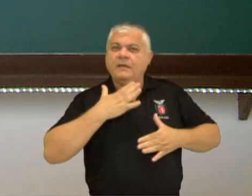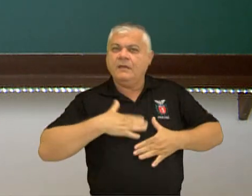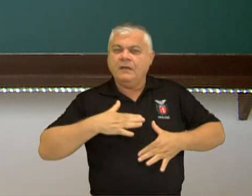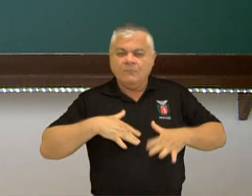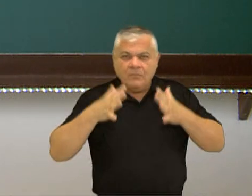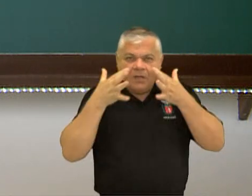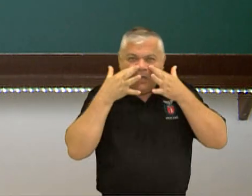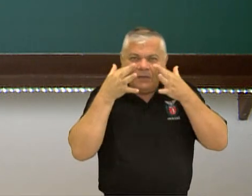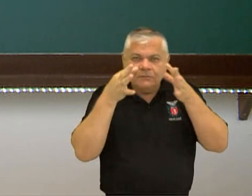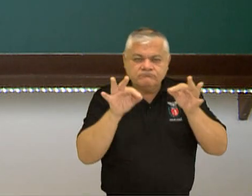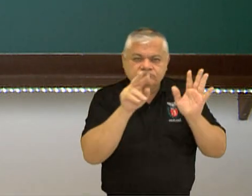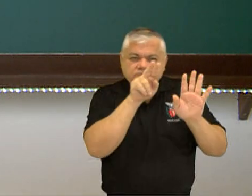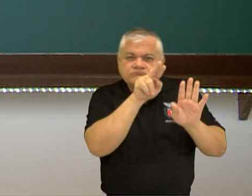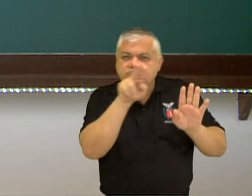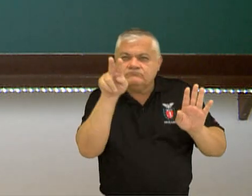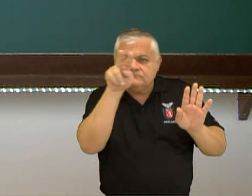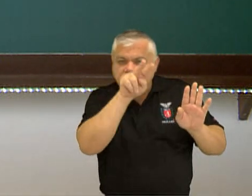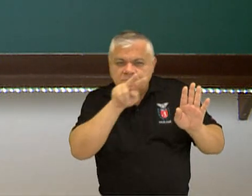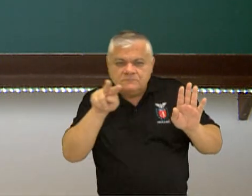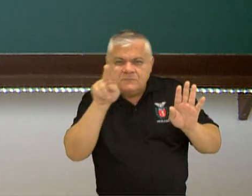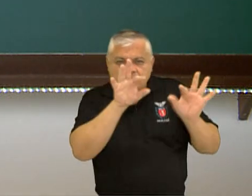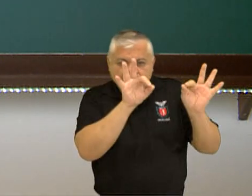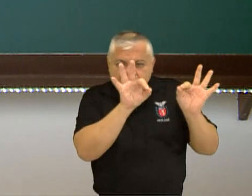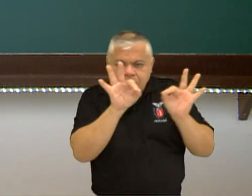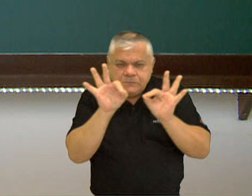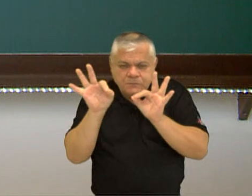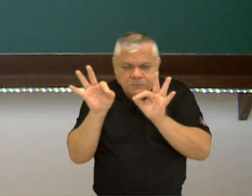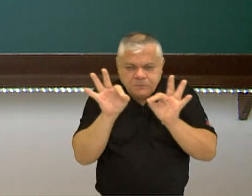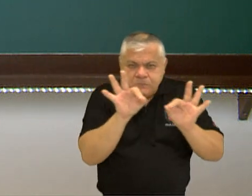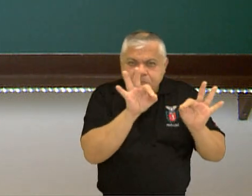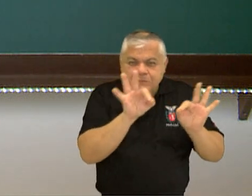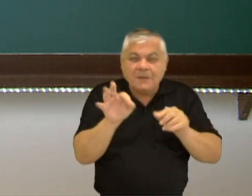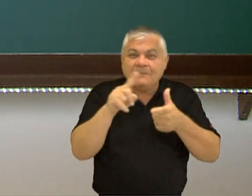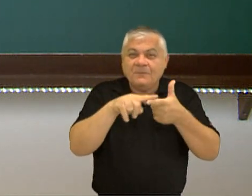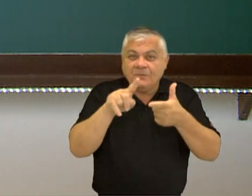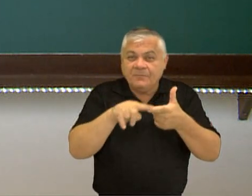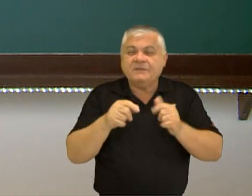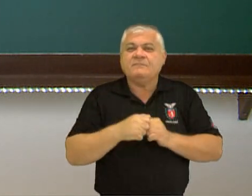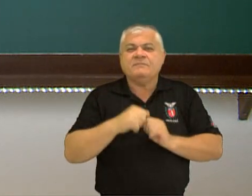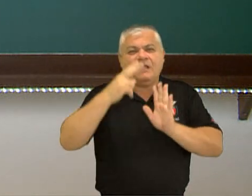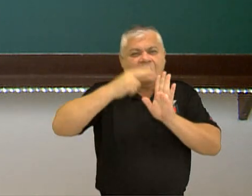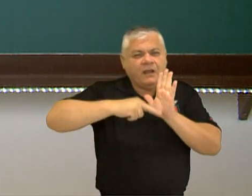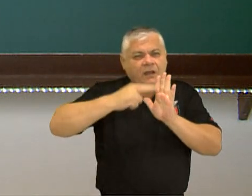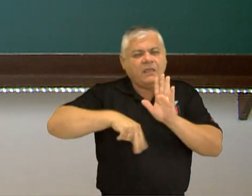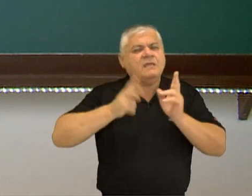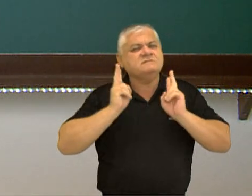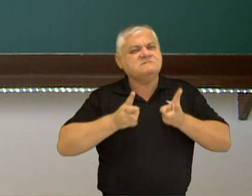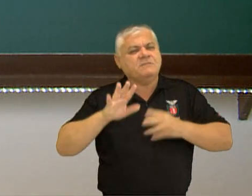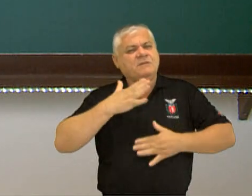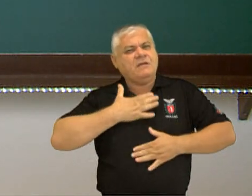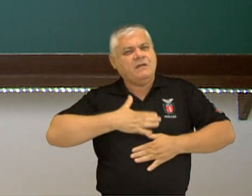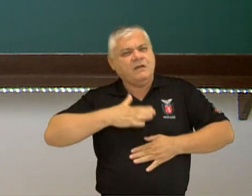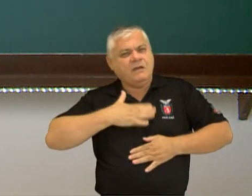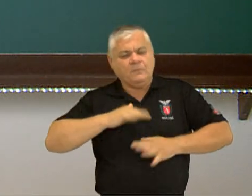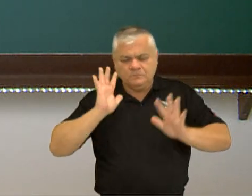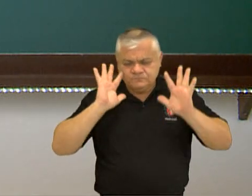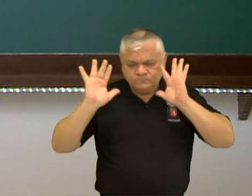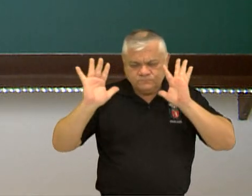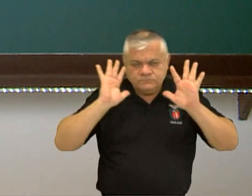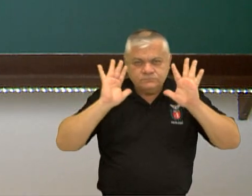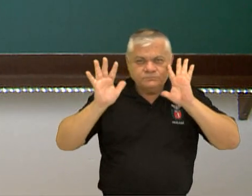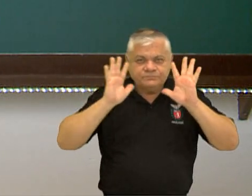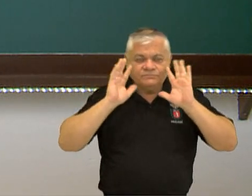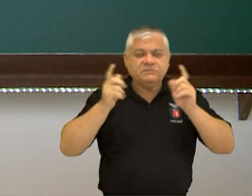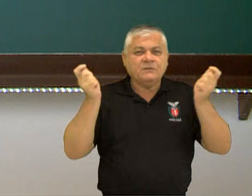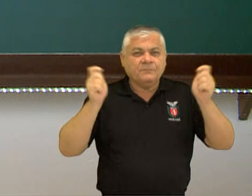atenção nos enunciados das questões, dos problemas que forem aparecendo para você. Leia sempre com calma, reflita sobre as questões para que